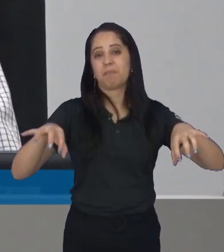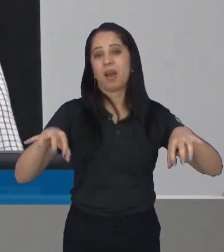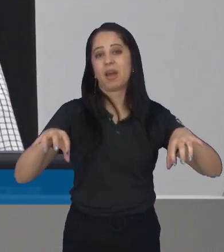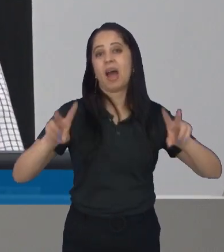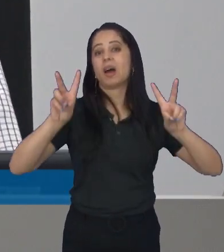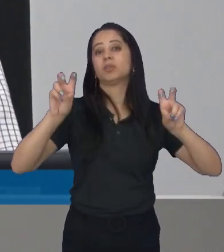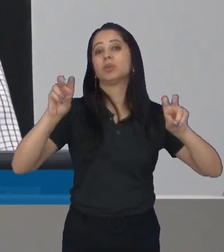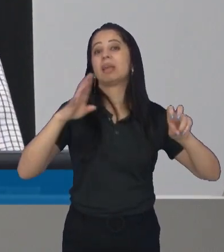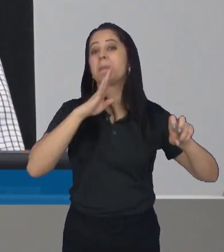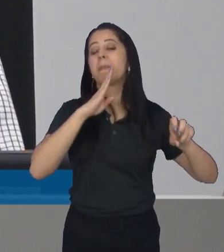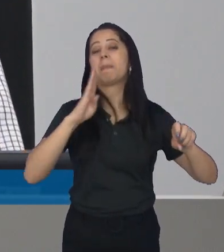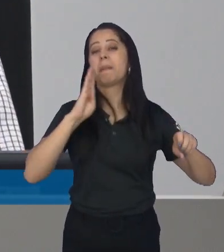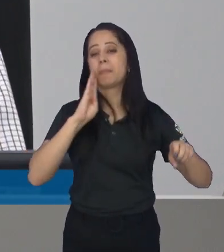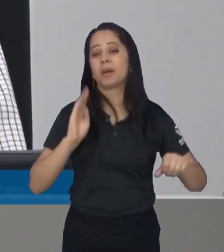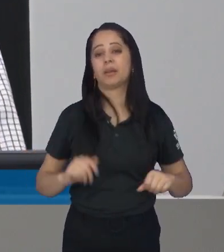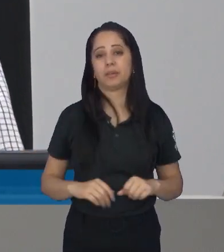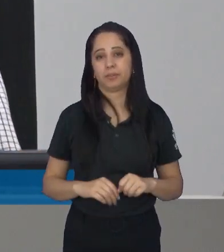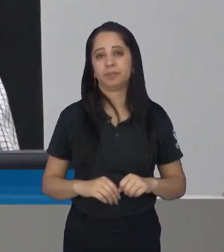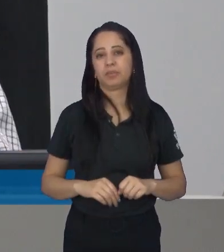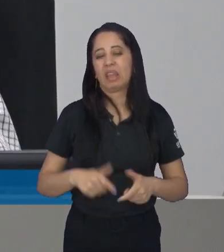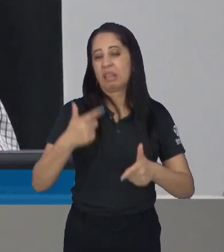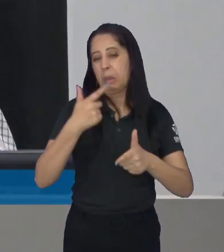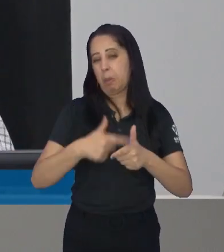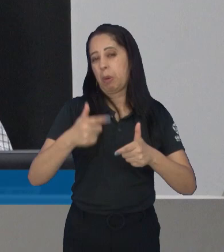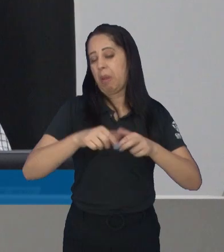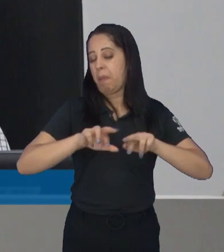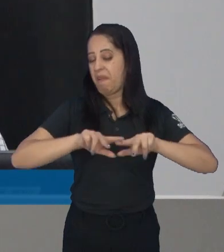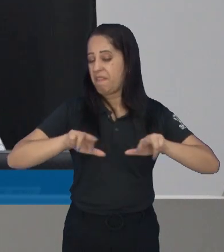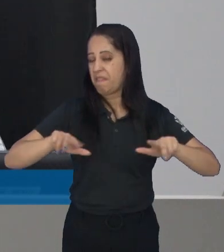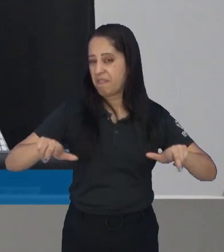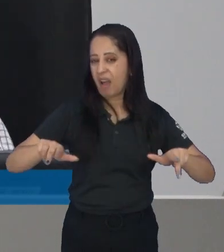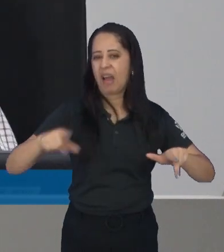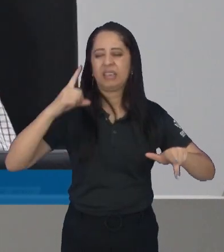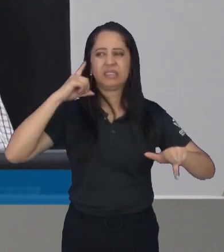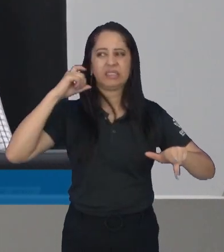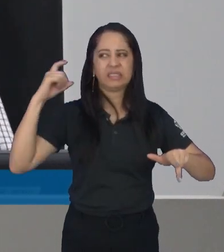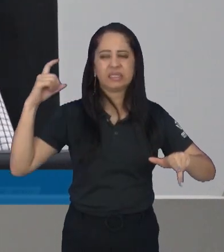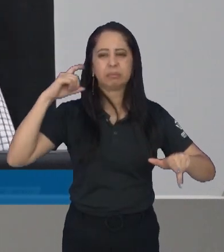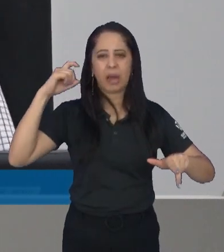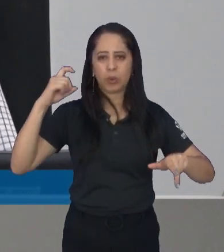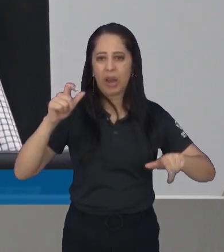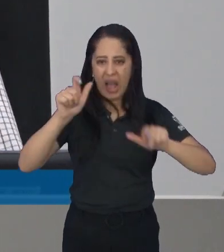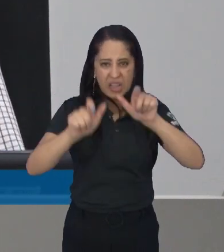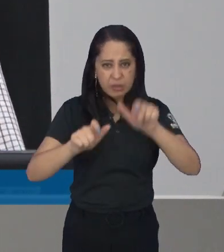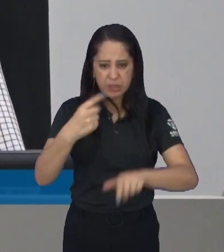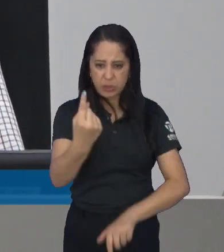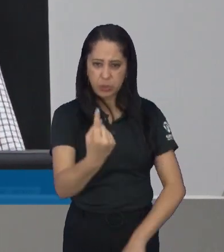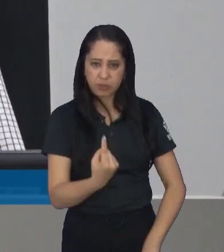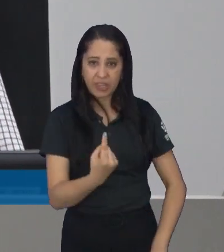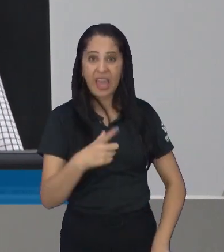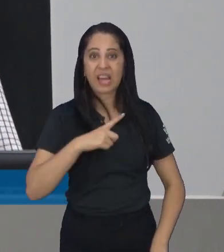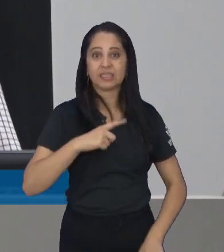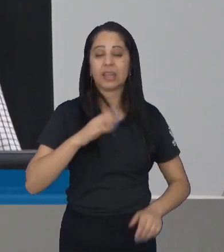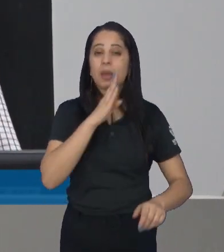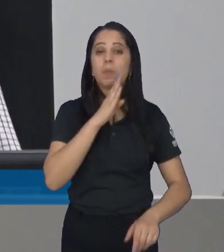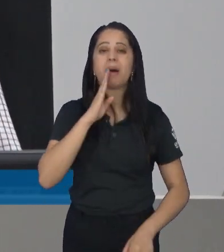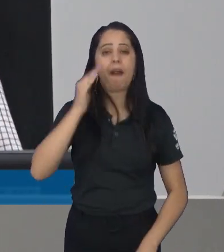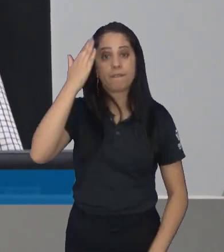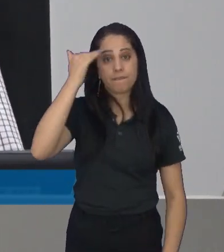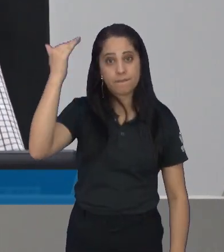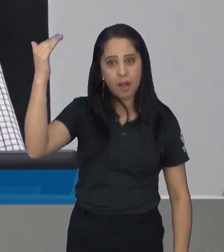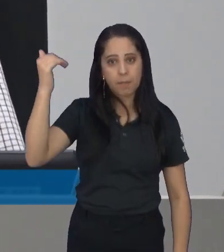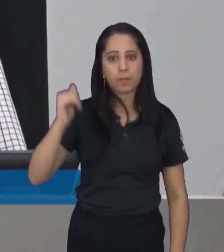e os ruídos né a gente tem muitos problemas né sou muito procurados tem um bar muito famoso em São José dos Campos que